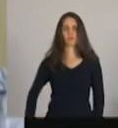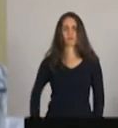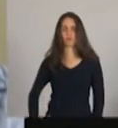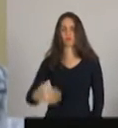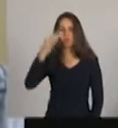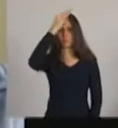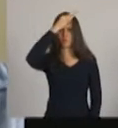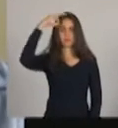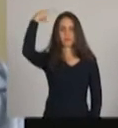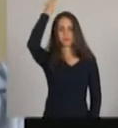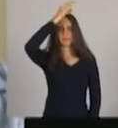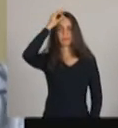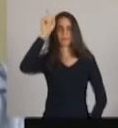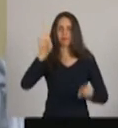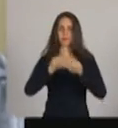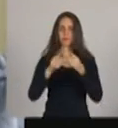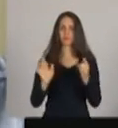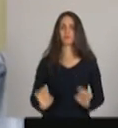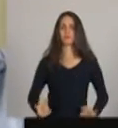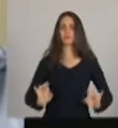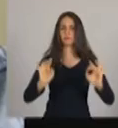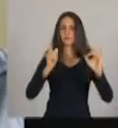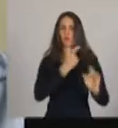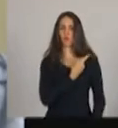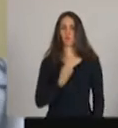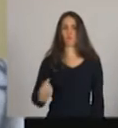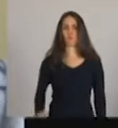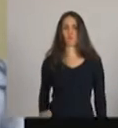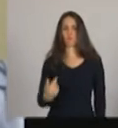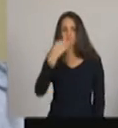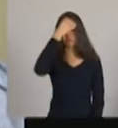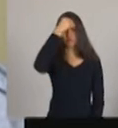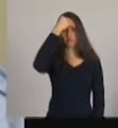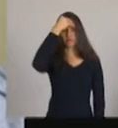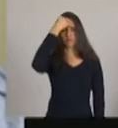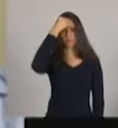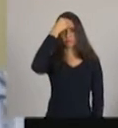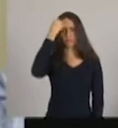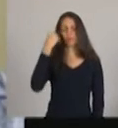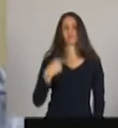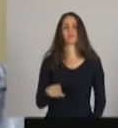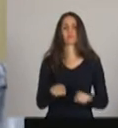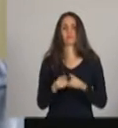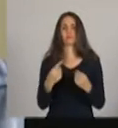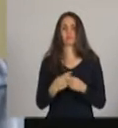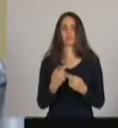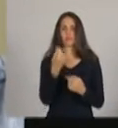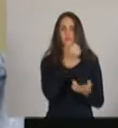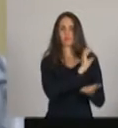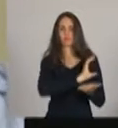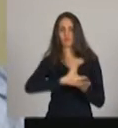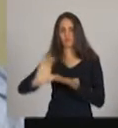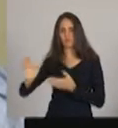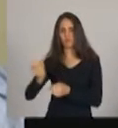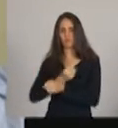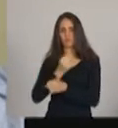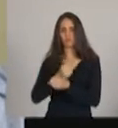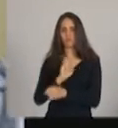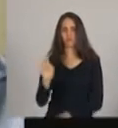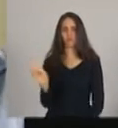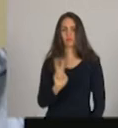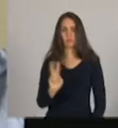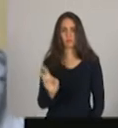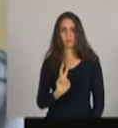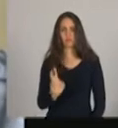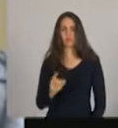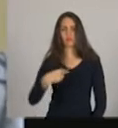Estado, agradeço especialmente ao governador Renato Casagrande por esse olhar para o nosso povo, por